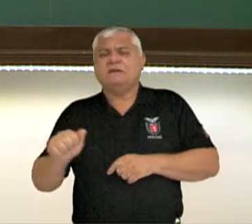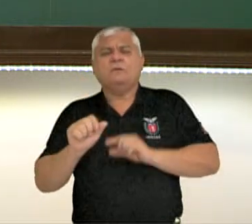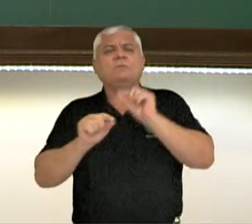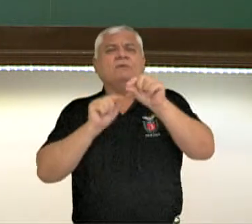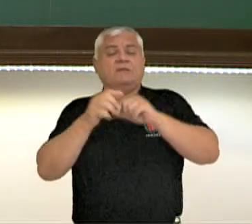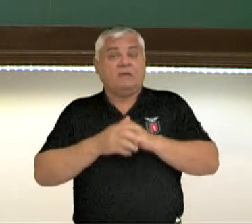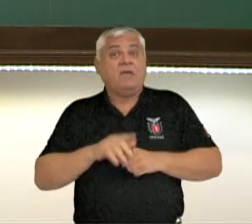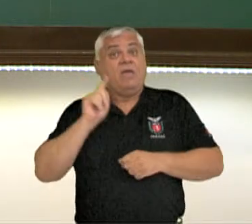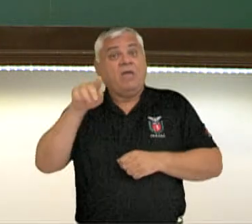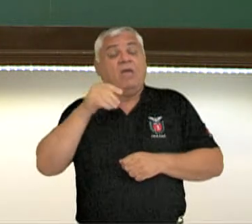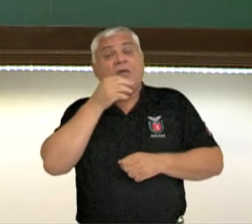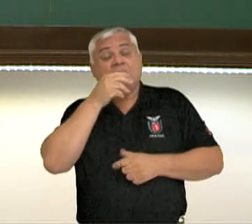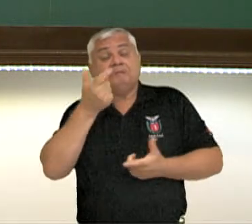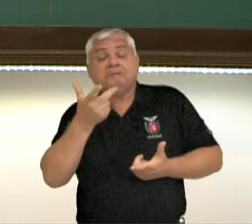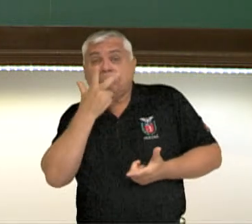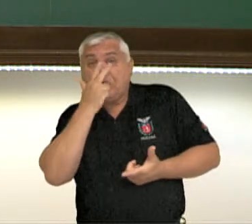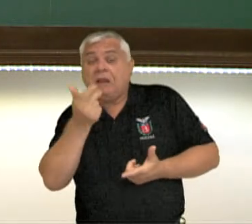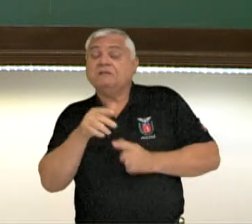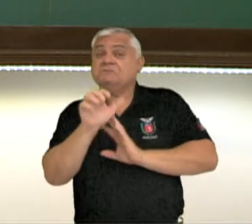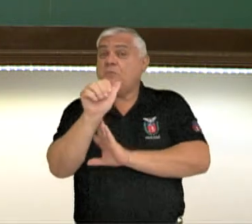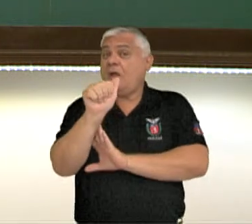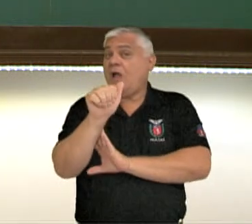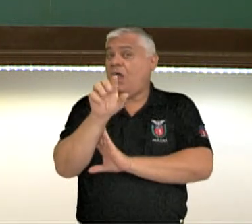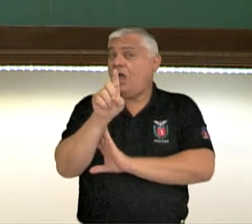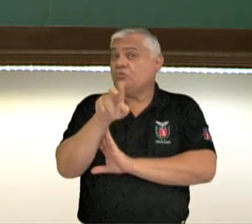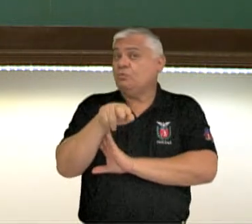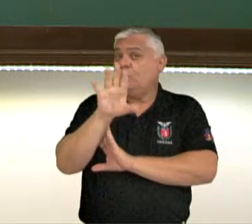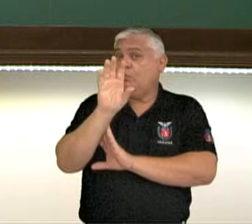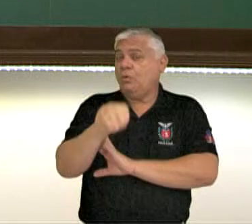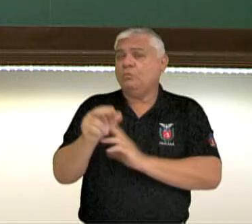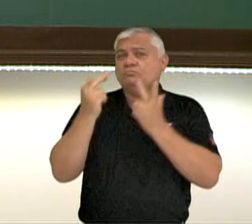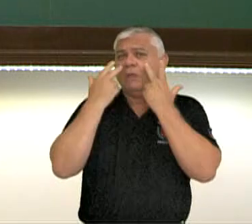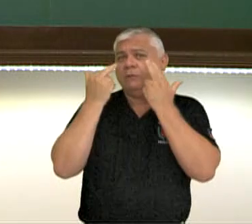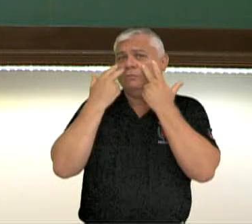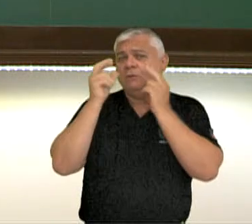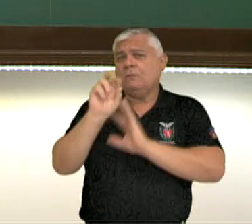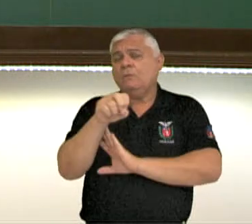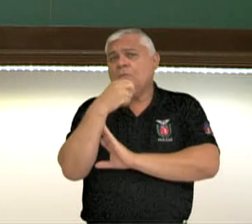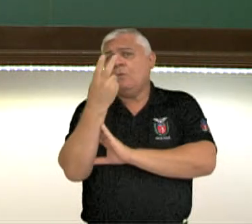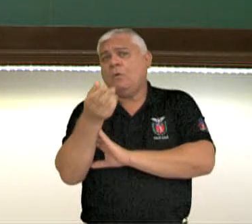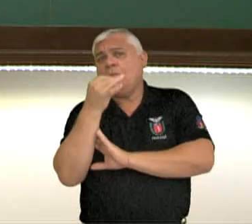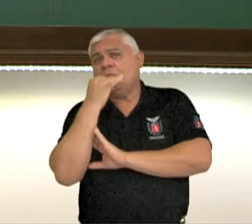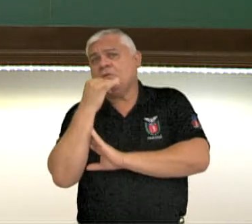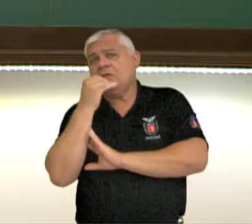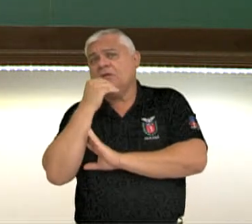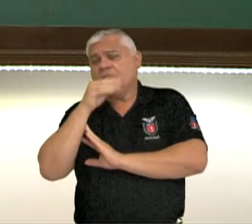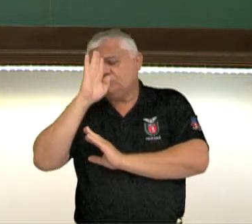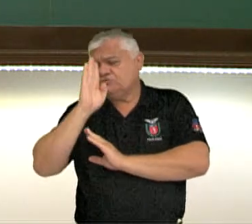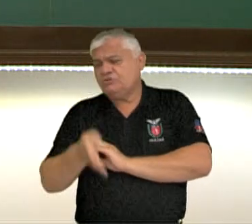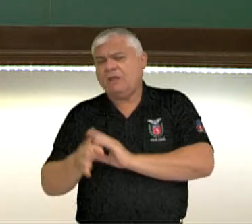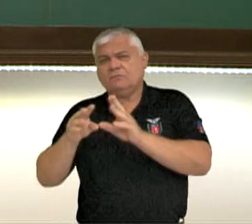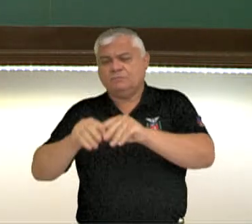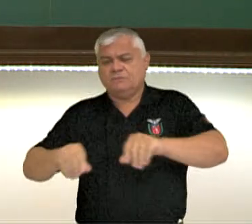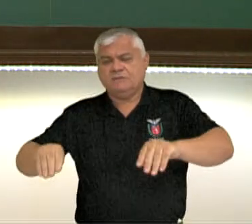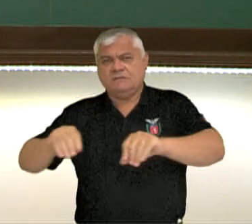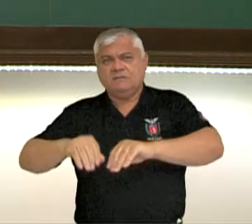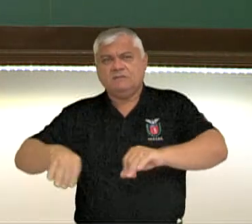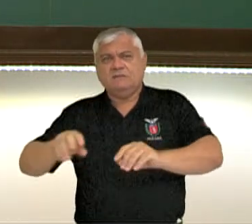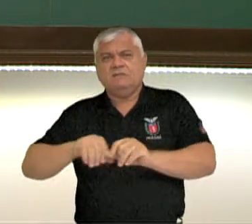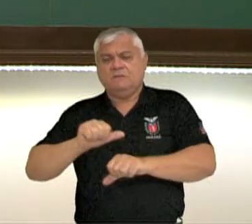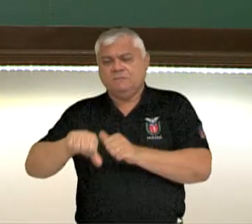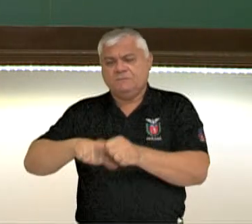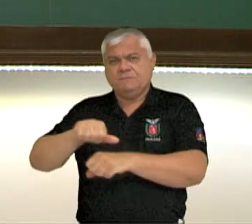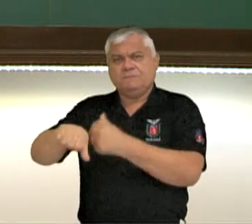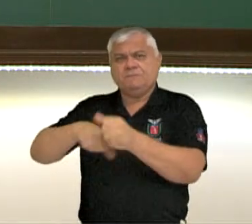um adubo que pode ser utilizado, né, tanto in natura ou posteriormente, né, no solo, justamente para fazer a